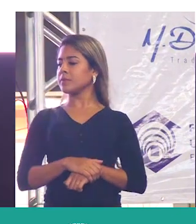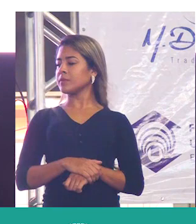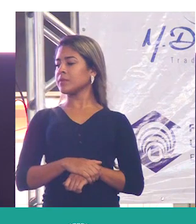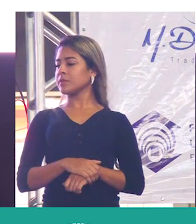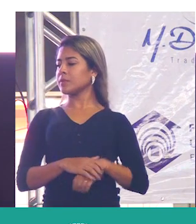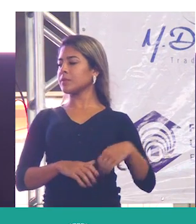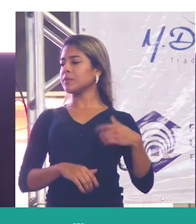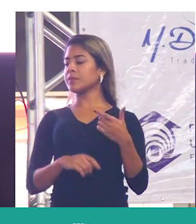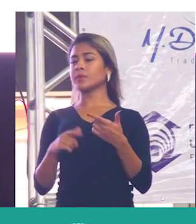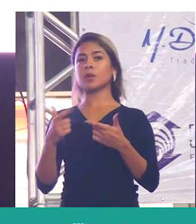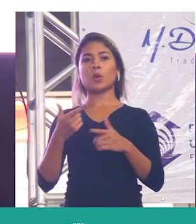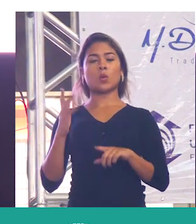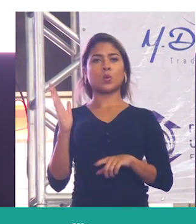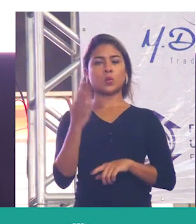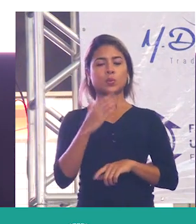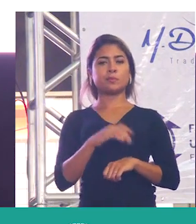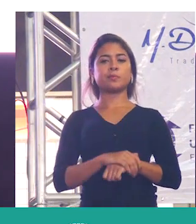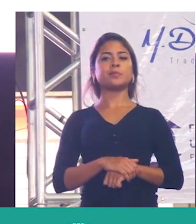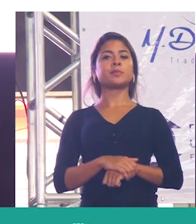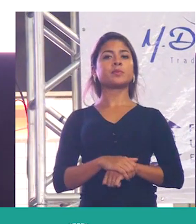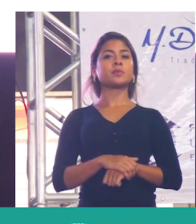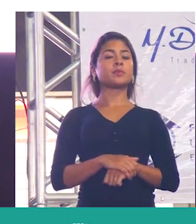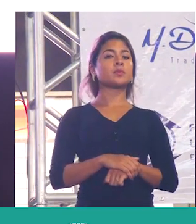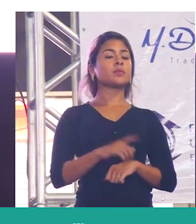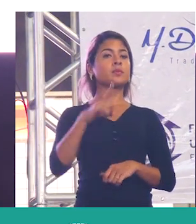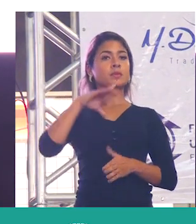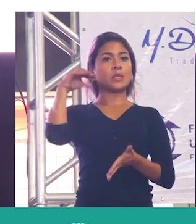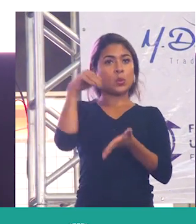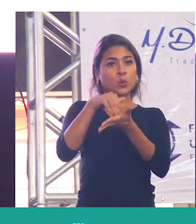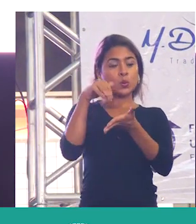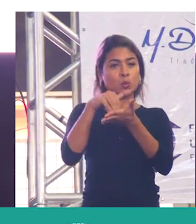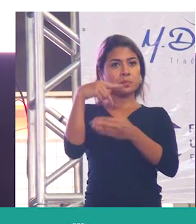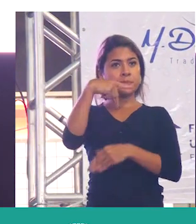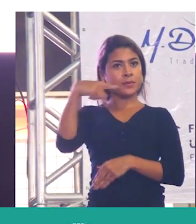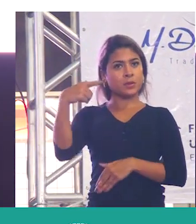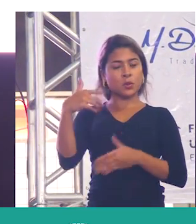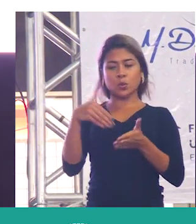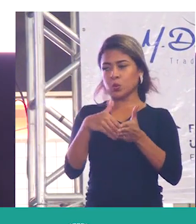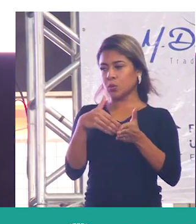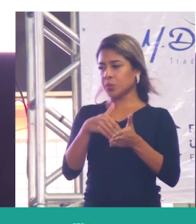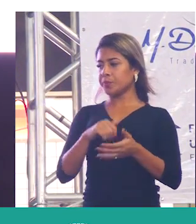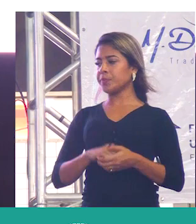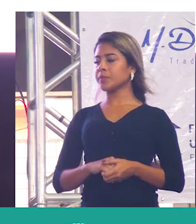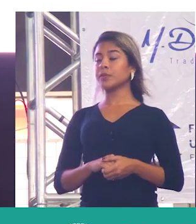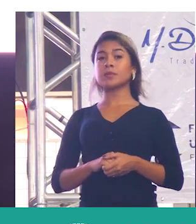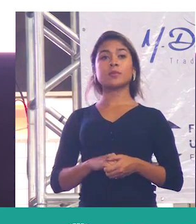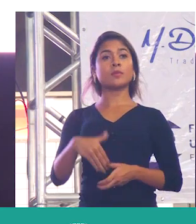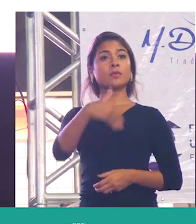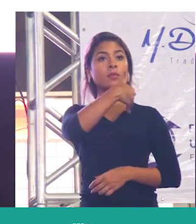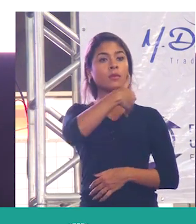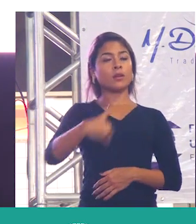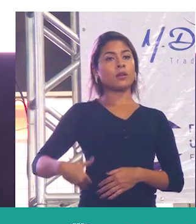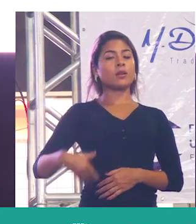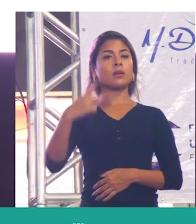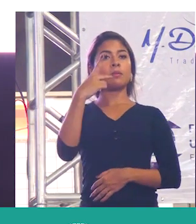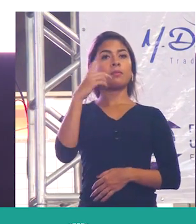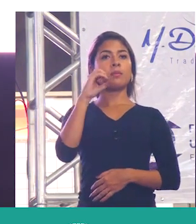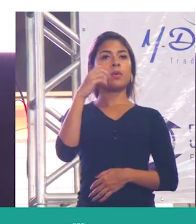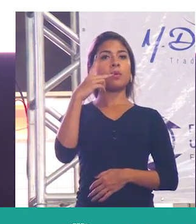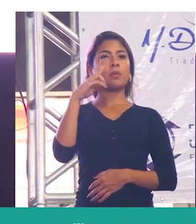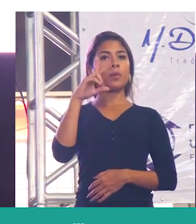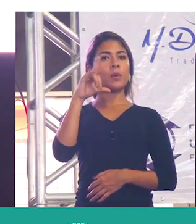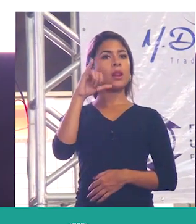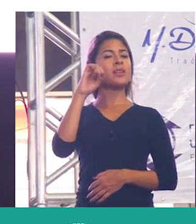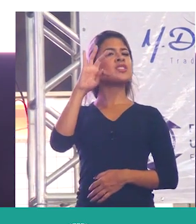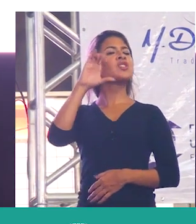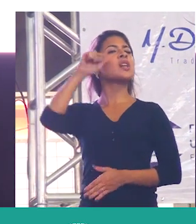Não está passando, passou. Nós temos o último deles, tá? Da República Populista, o último governante